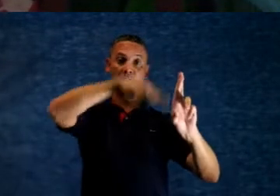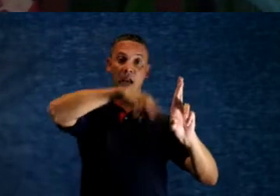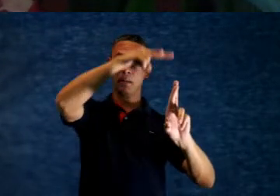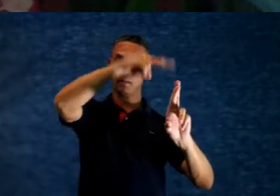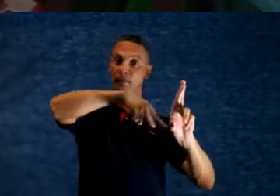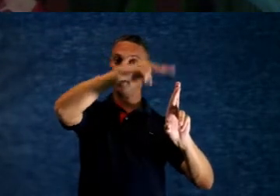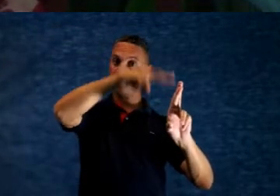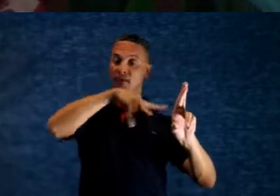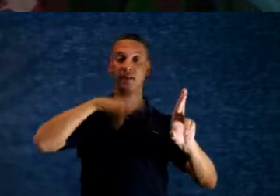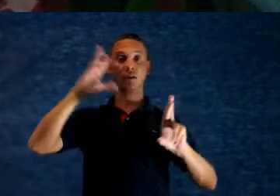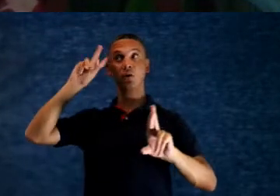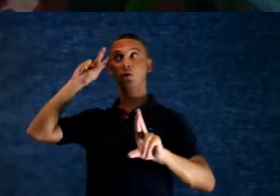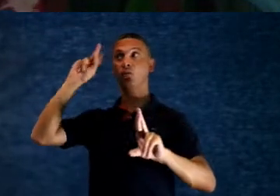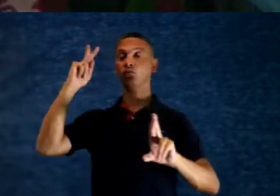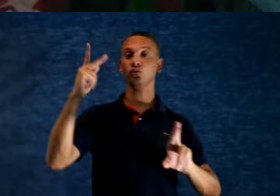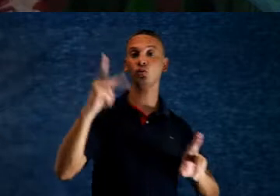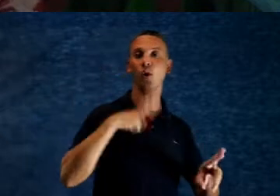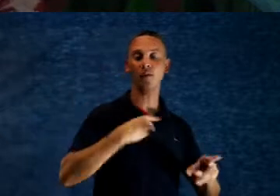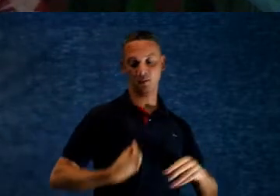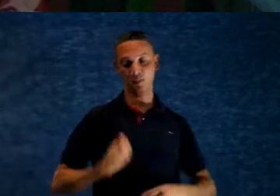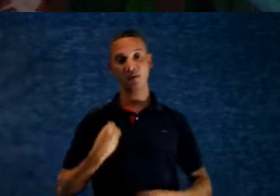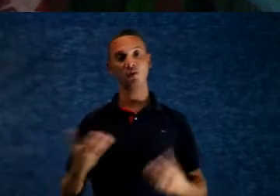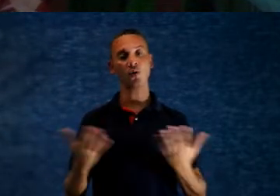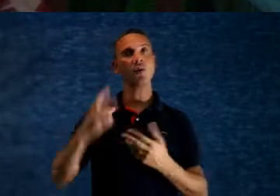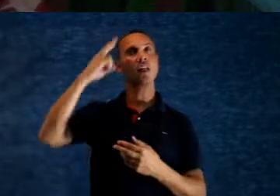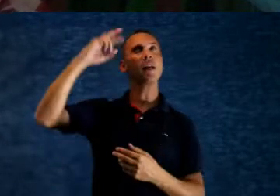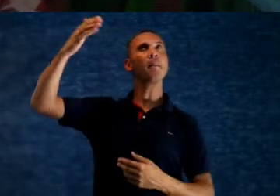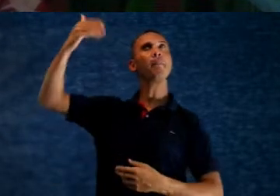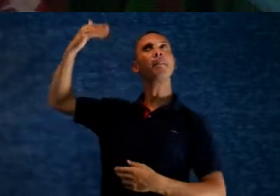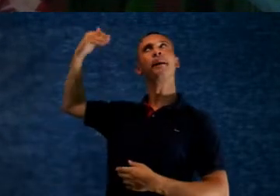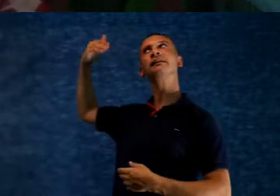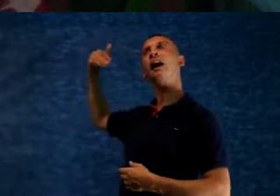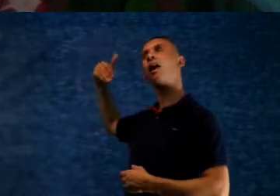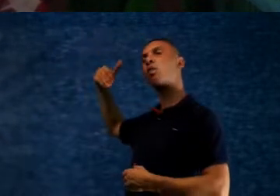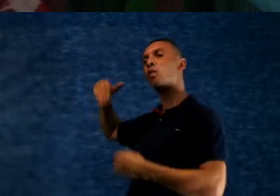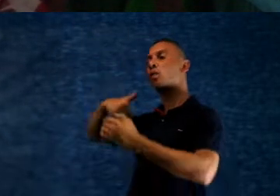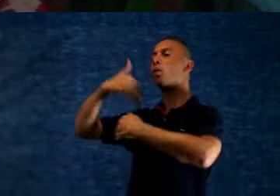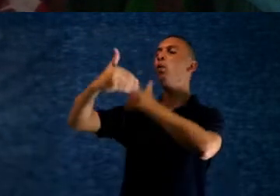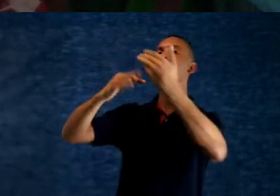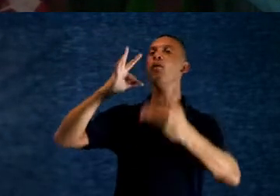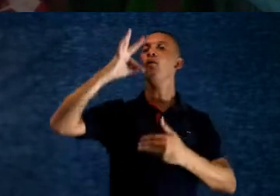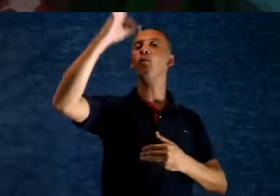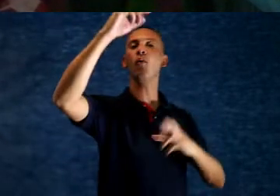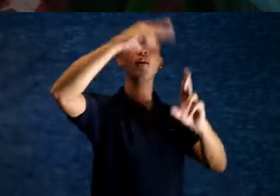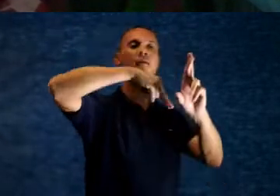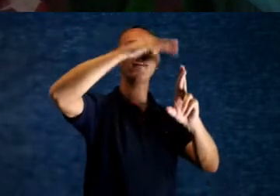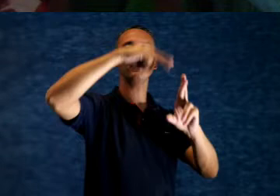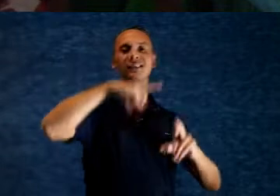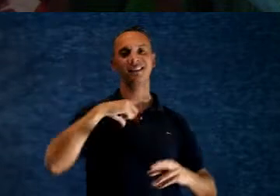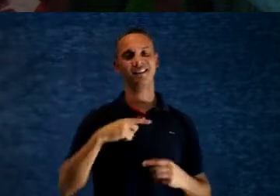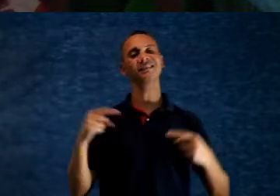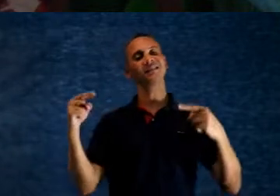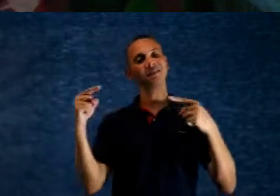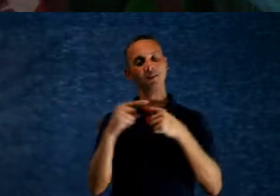referencial histórico do presente, na lembrança de um passado a caminho de um futuro referencial. É obra